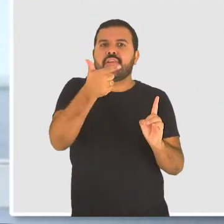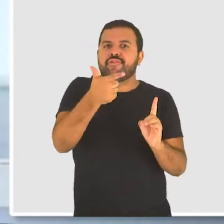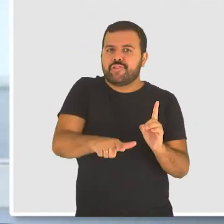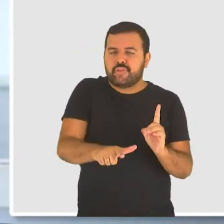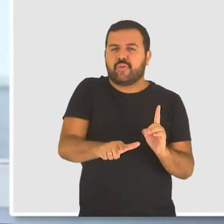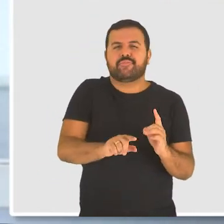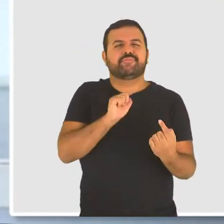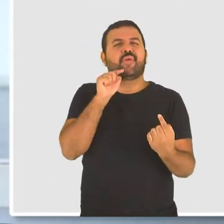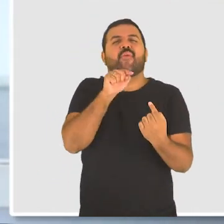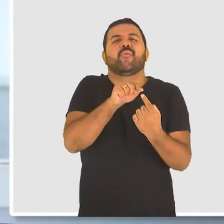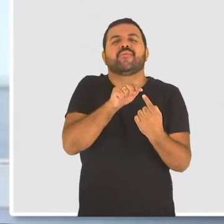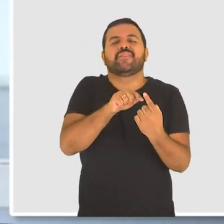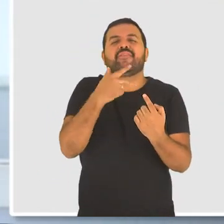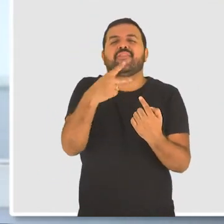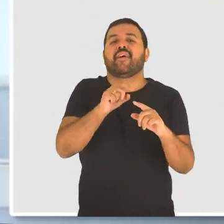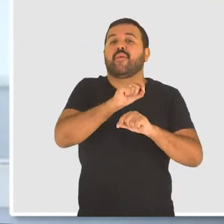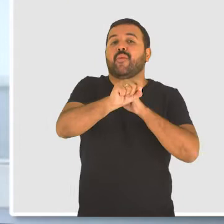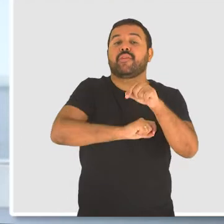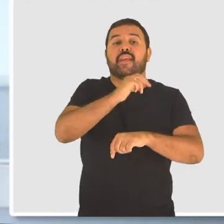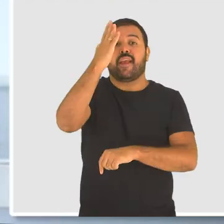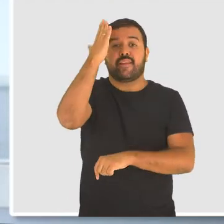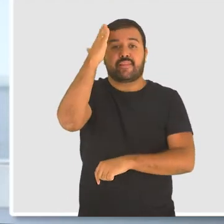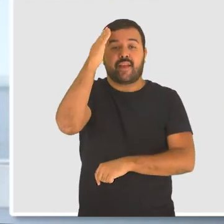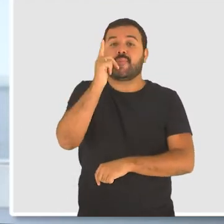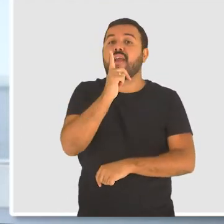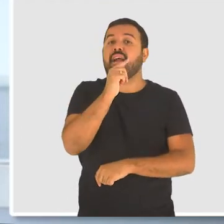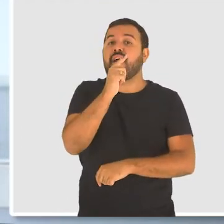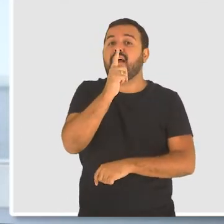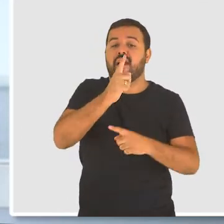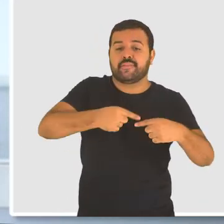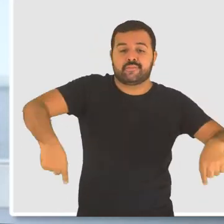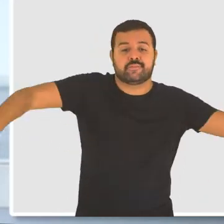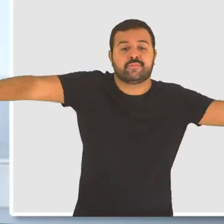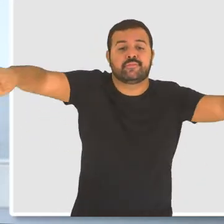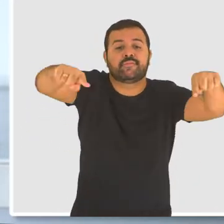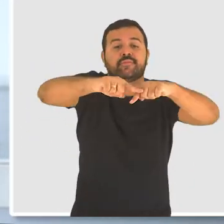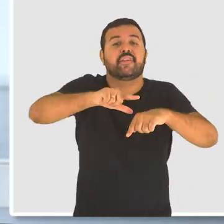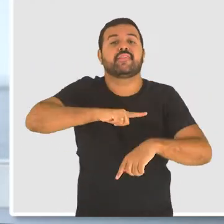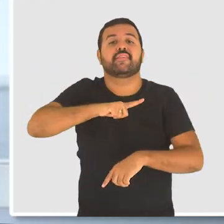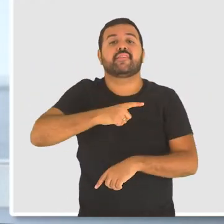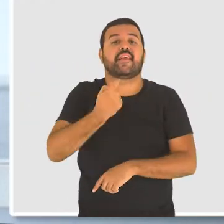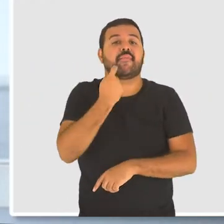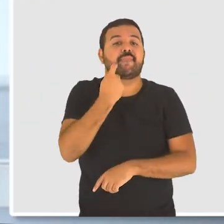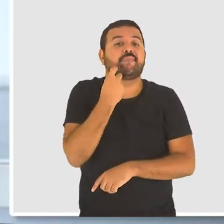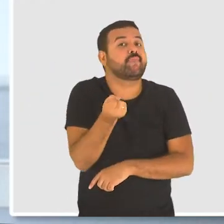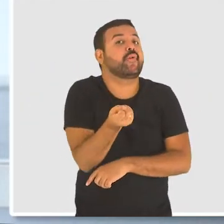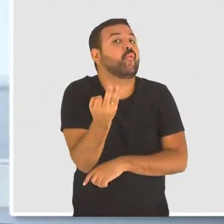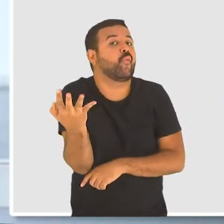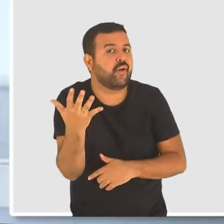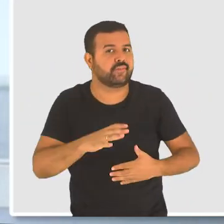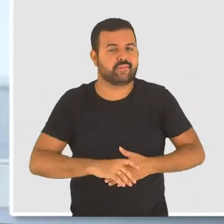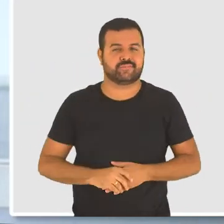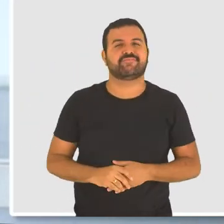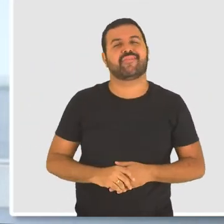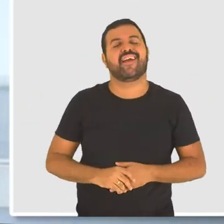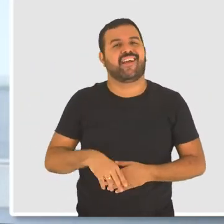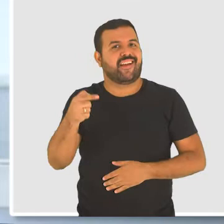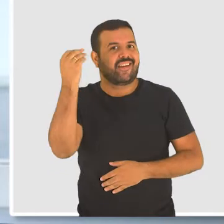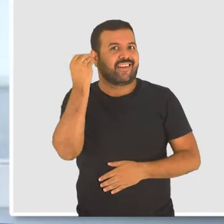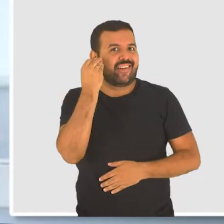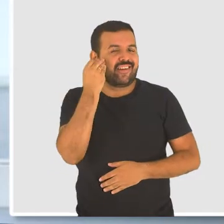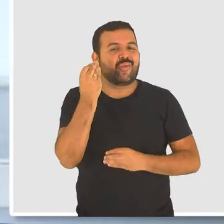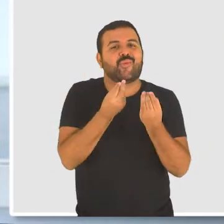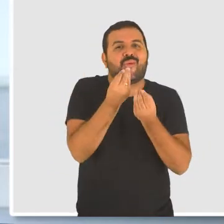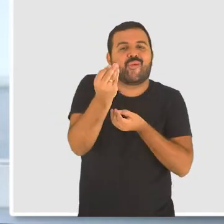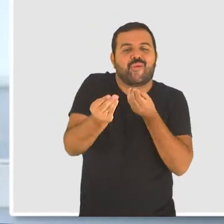E queria saber quantos peixes tinham naquele lago. O problema queria saber quantos peixes havia naquele